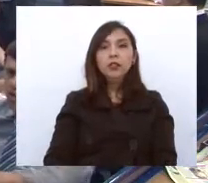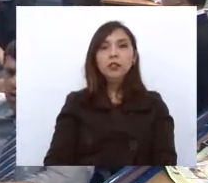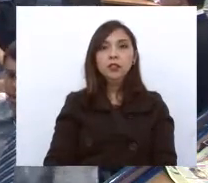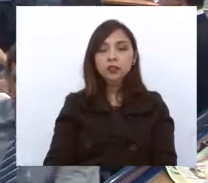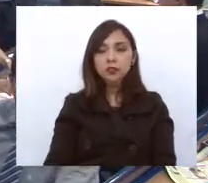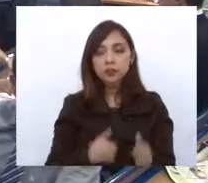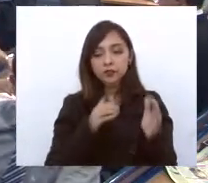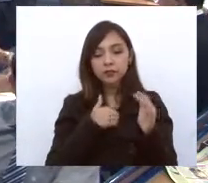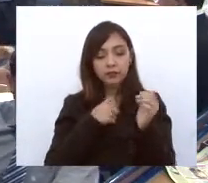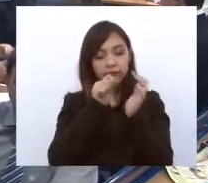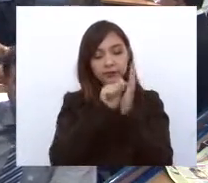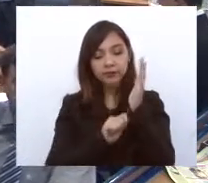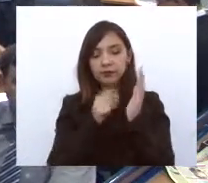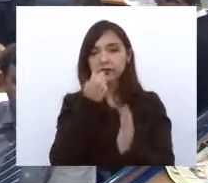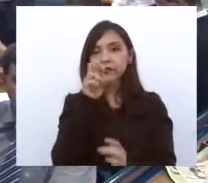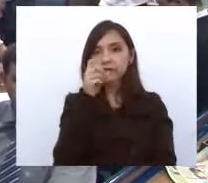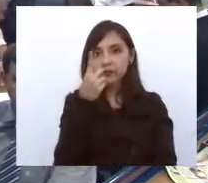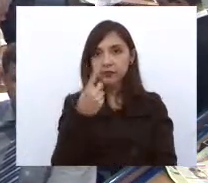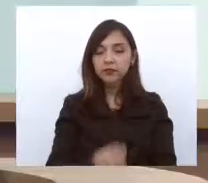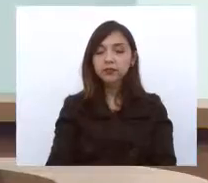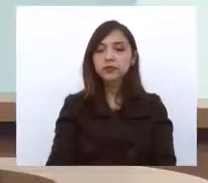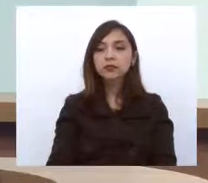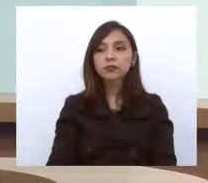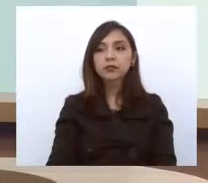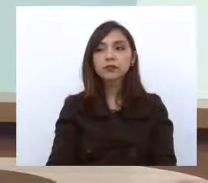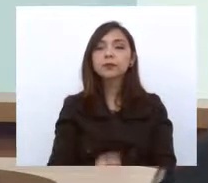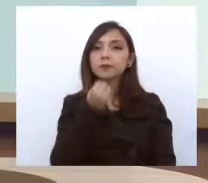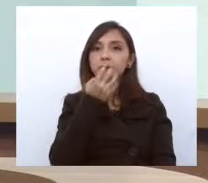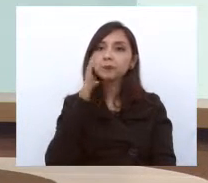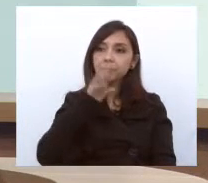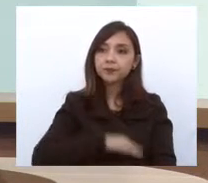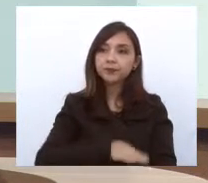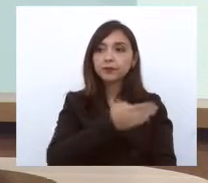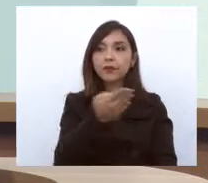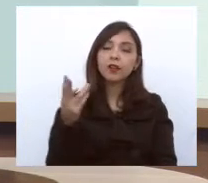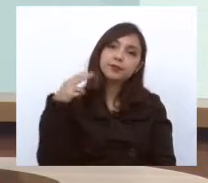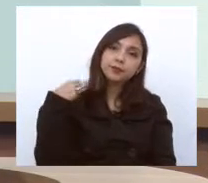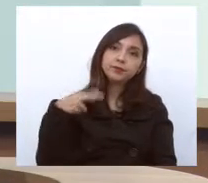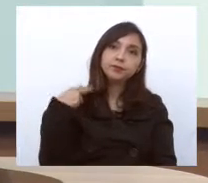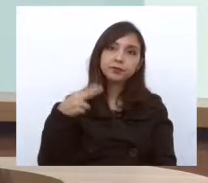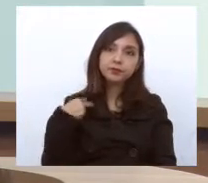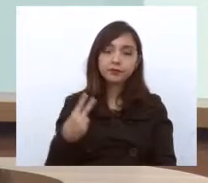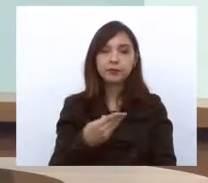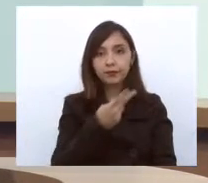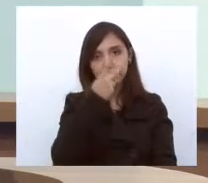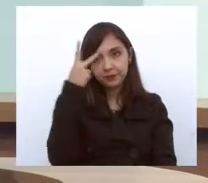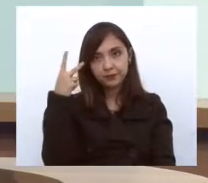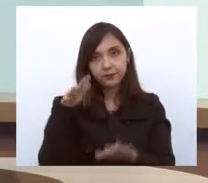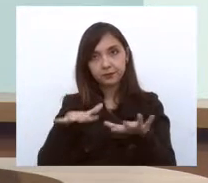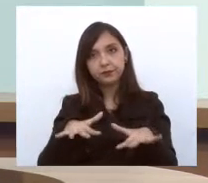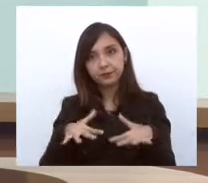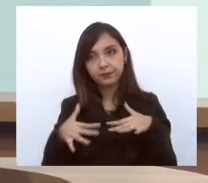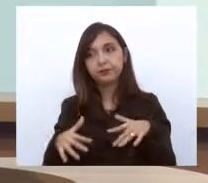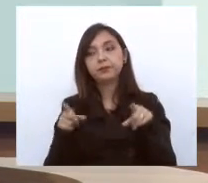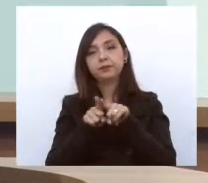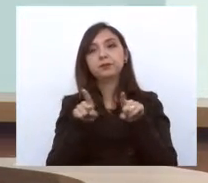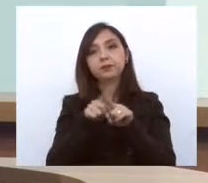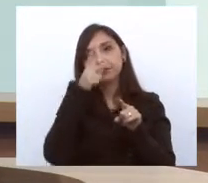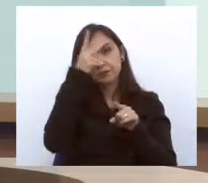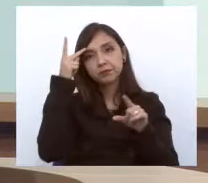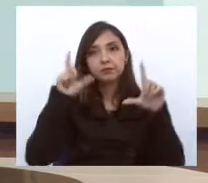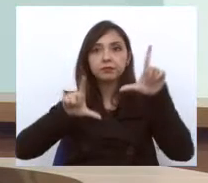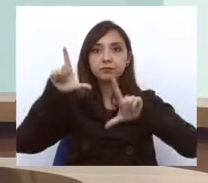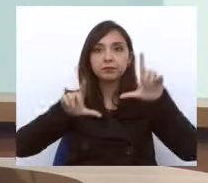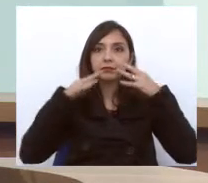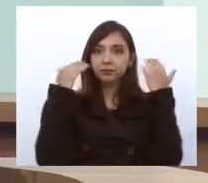Pelo artigo 2º. Pelo artigo 2º, vereador. Boa tarde, presidente, vereadoras, vereadores, público presente, as pessoas que nos